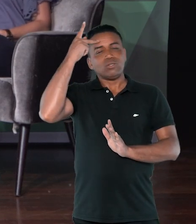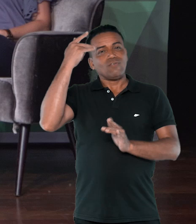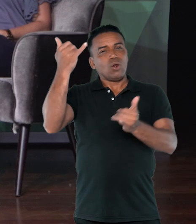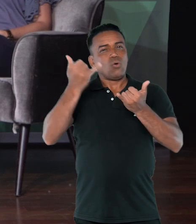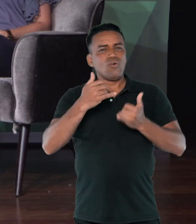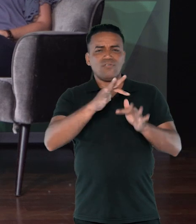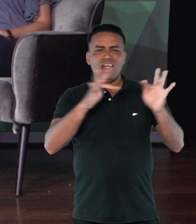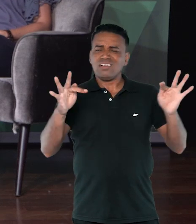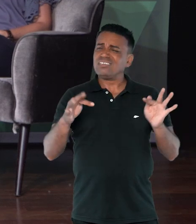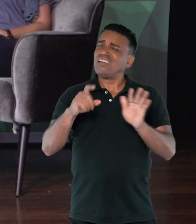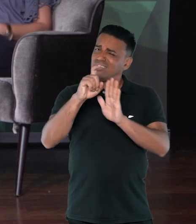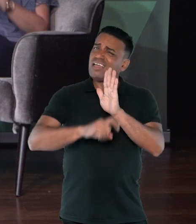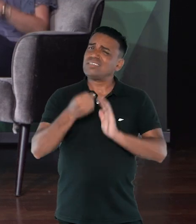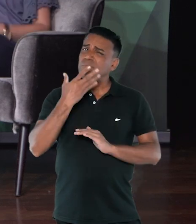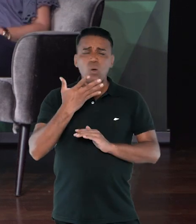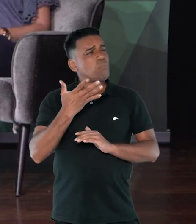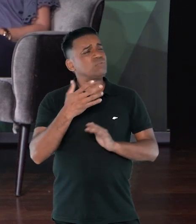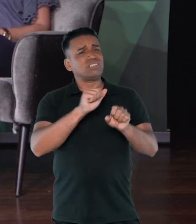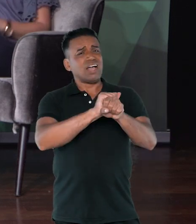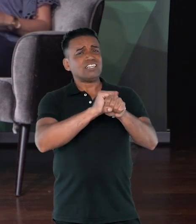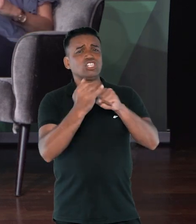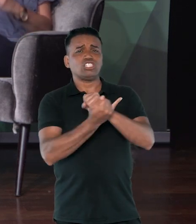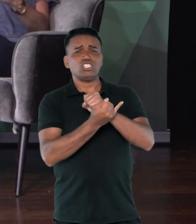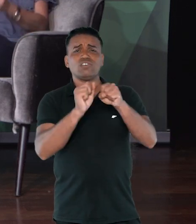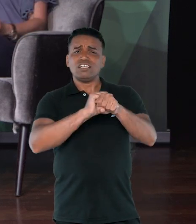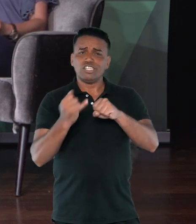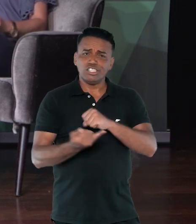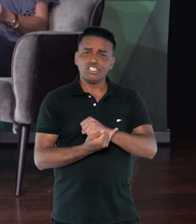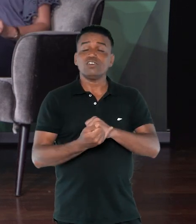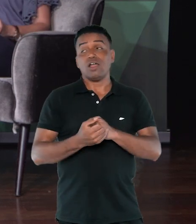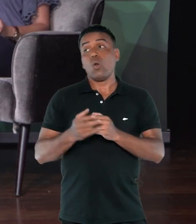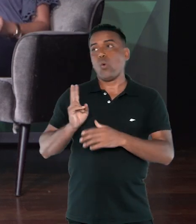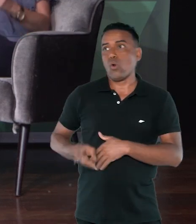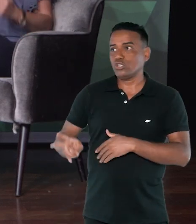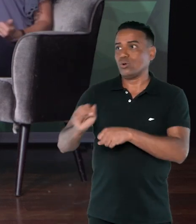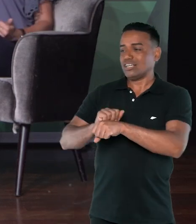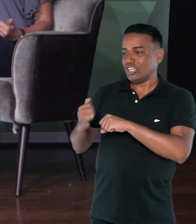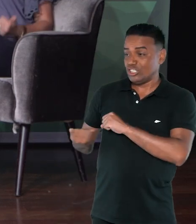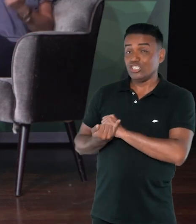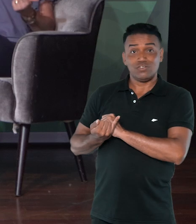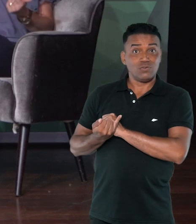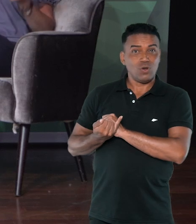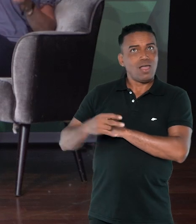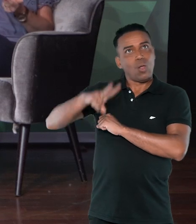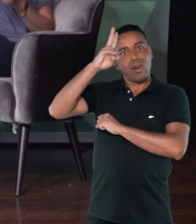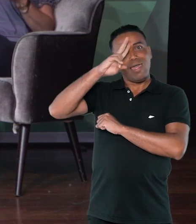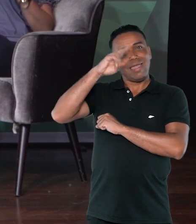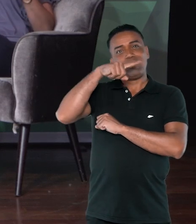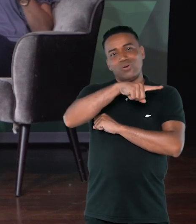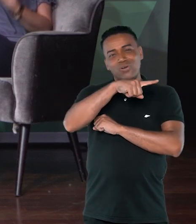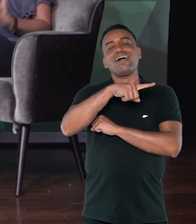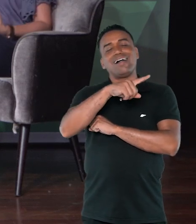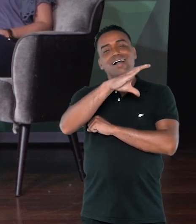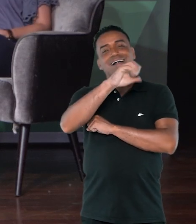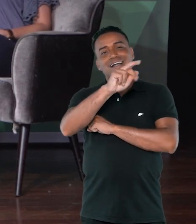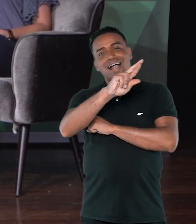livro dela, gente, Tudo é Rio, que eu li em 2019, foi o livro do ano para mim, de 2019, 2020, 2021, 2022. Não